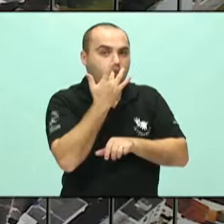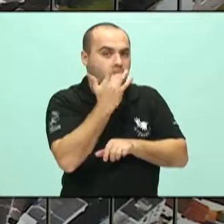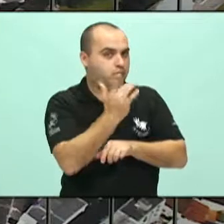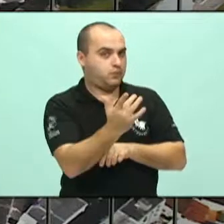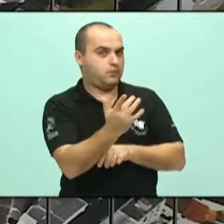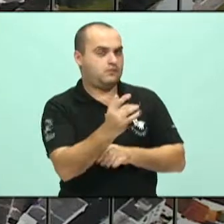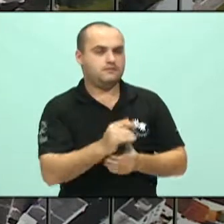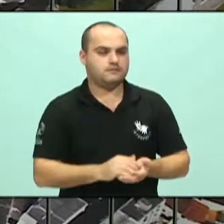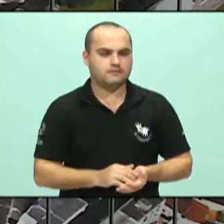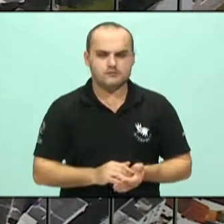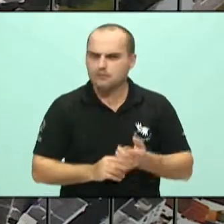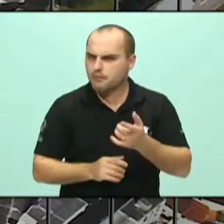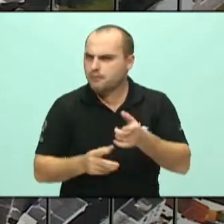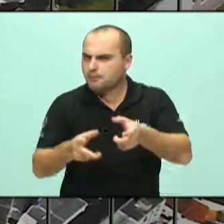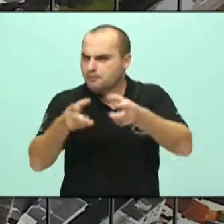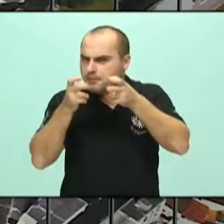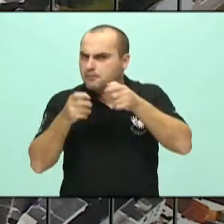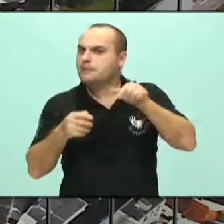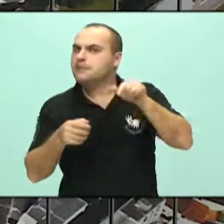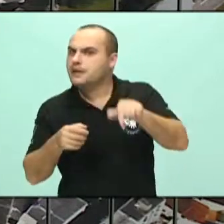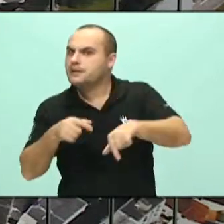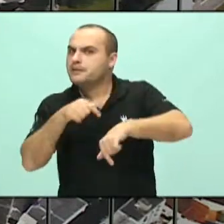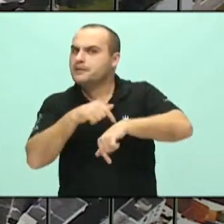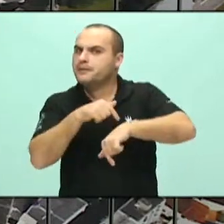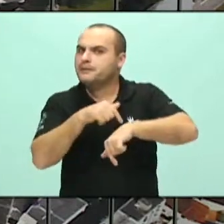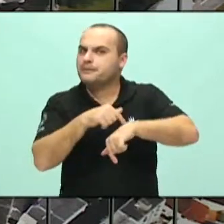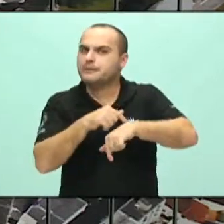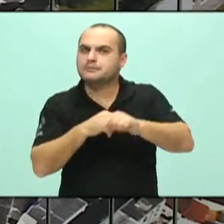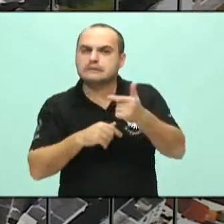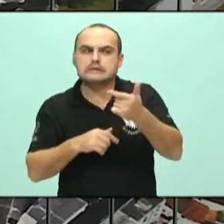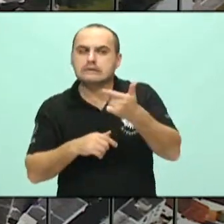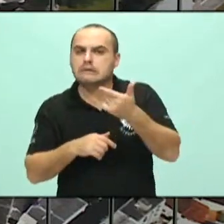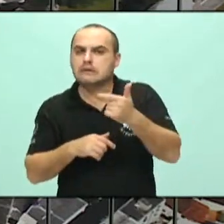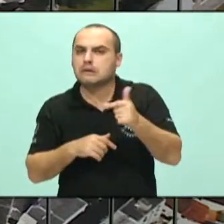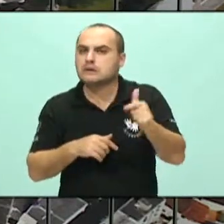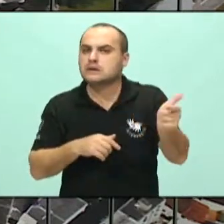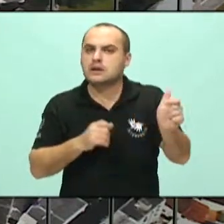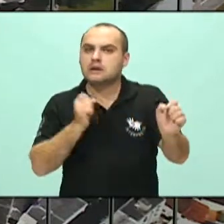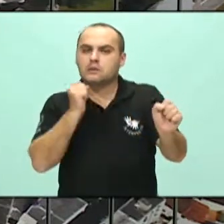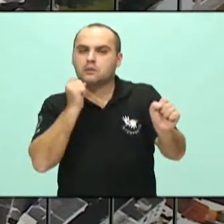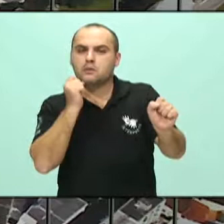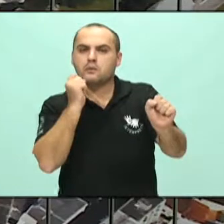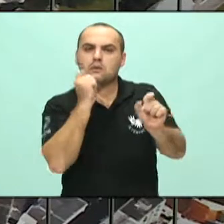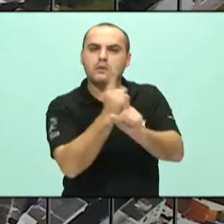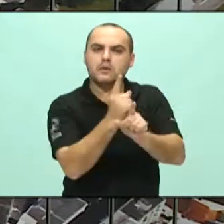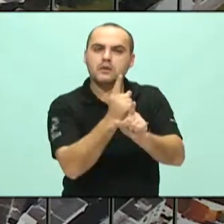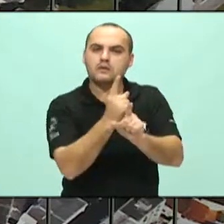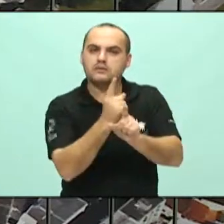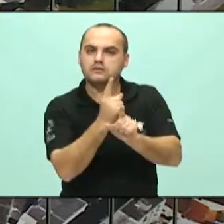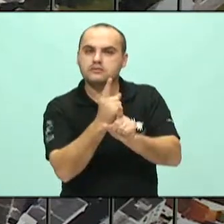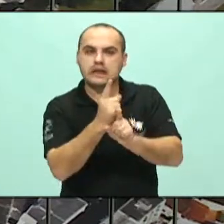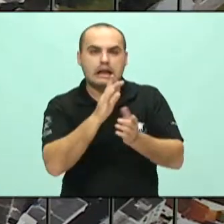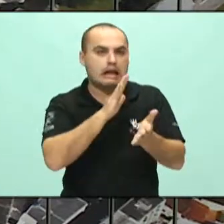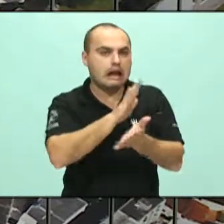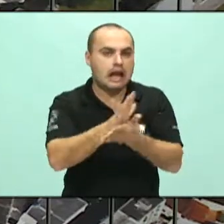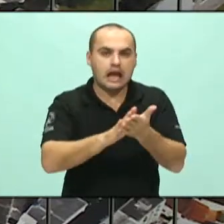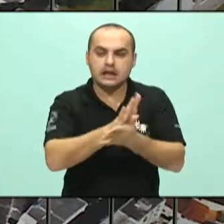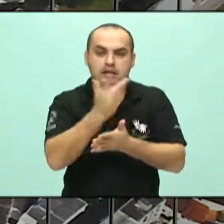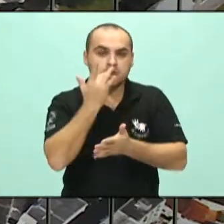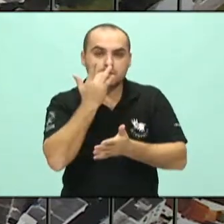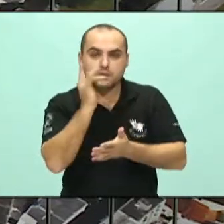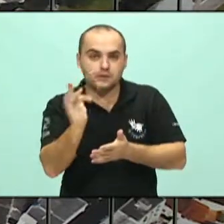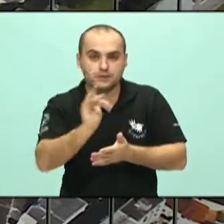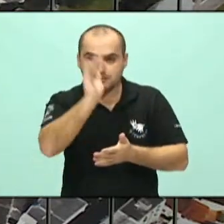que nessa época ainda não se havia encontrado, né, mina de ouro no Brasil. Só foi